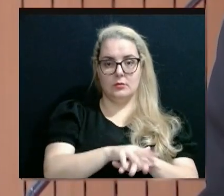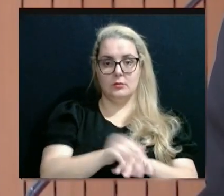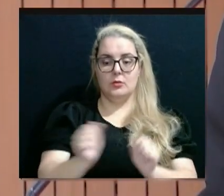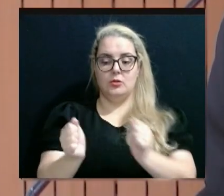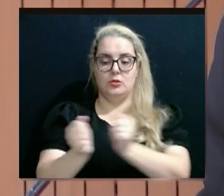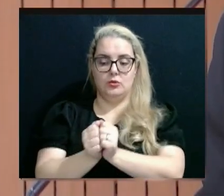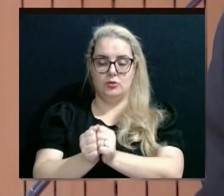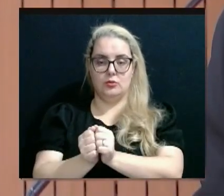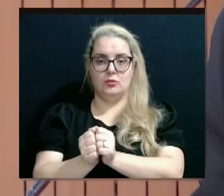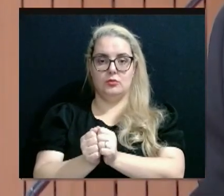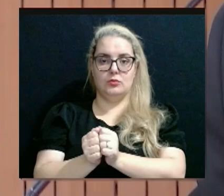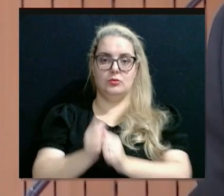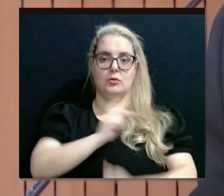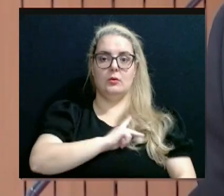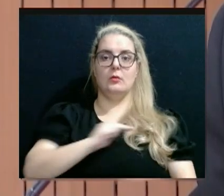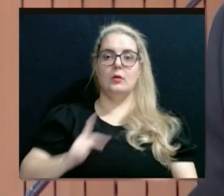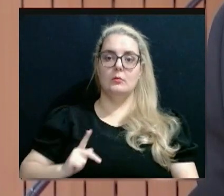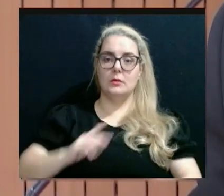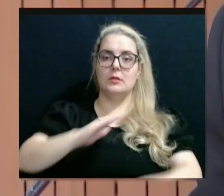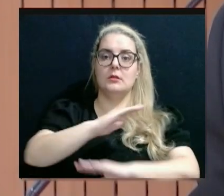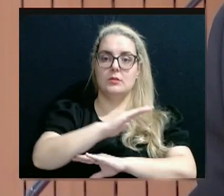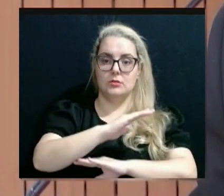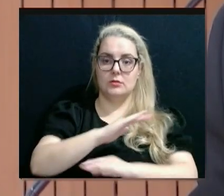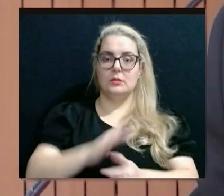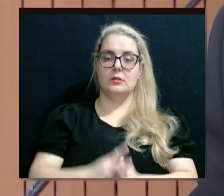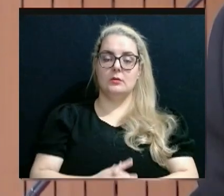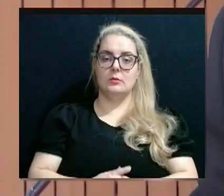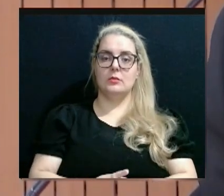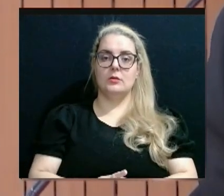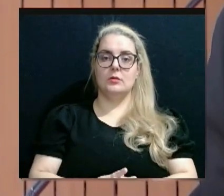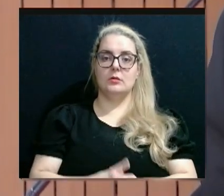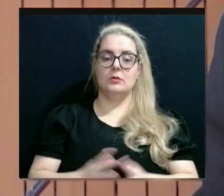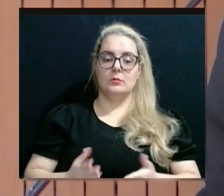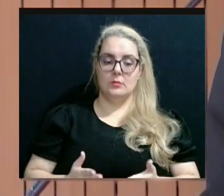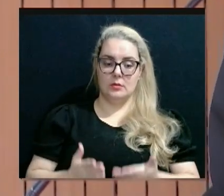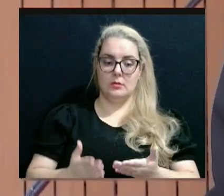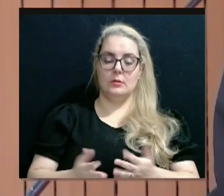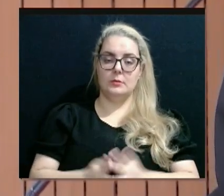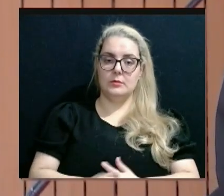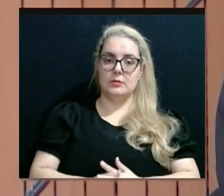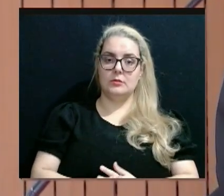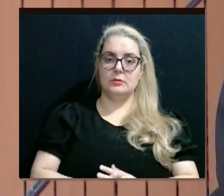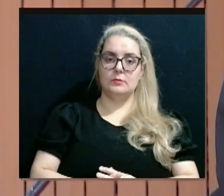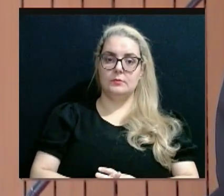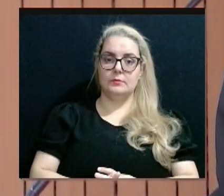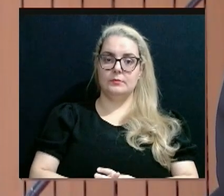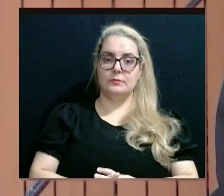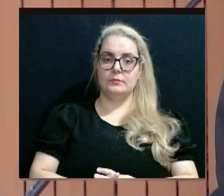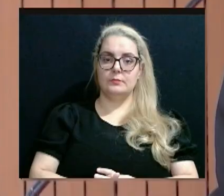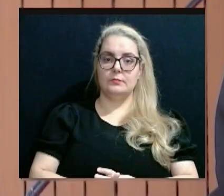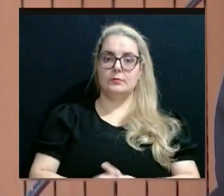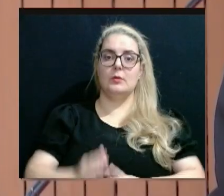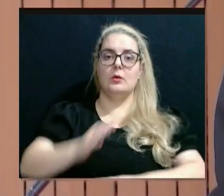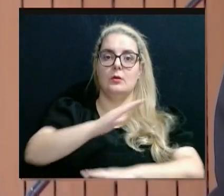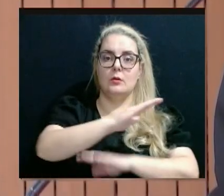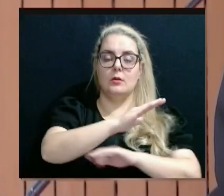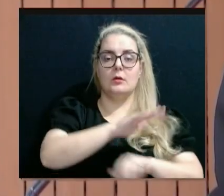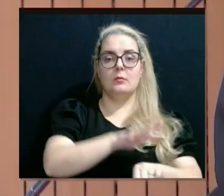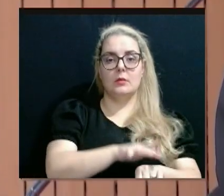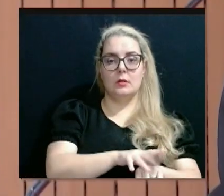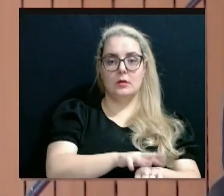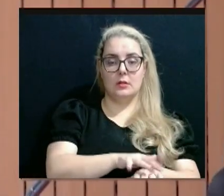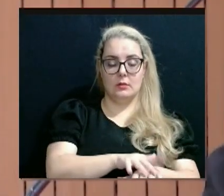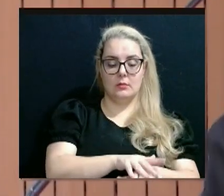com a presidência, colocamos aqui o Câmara Braille. Já